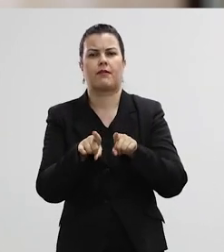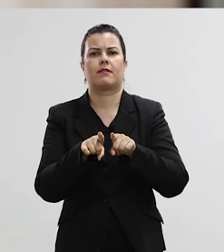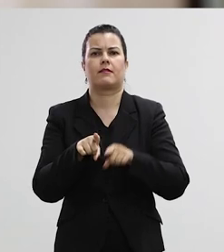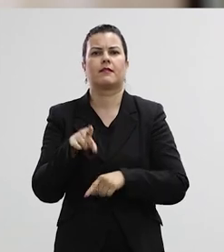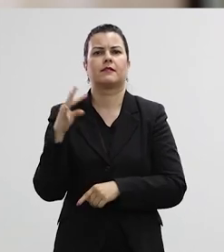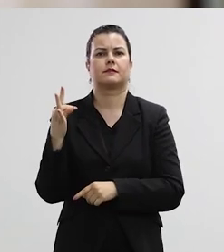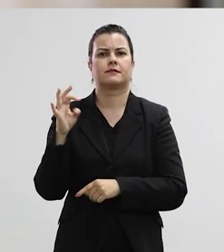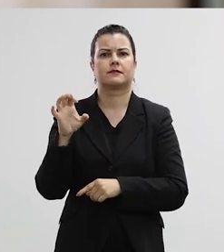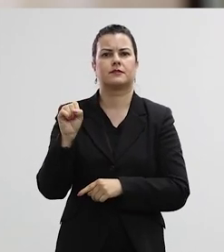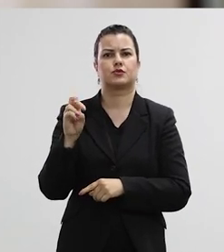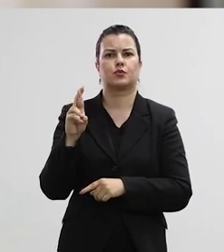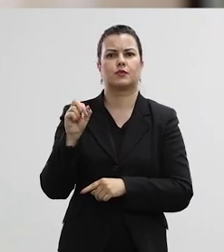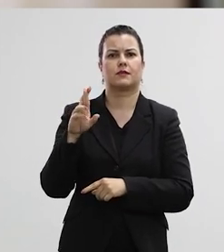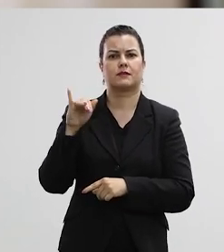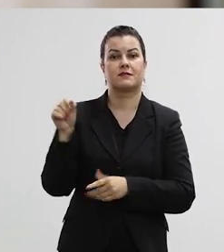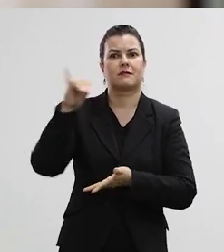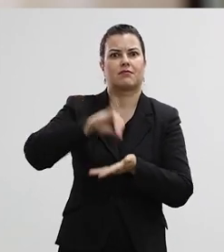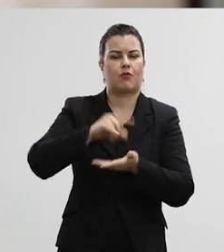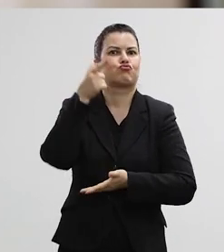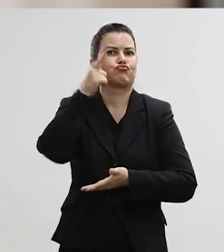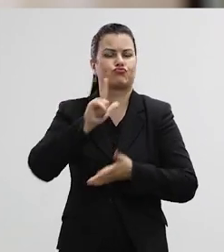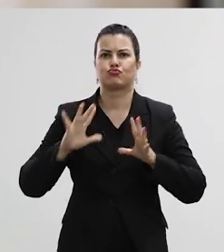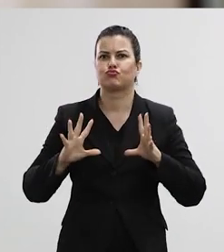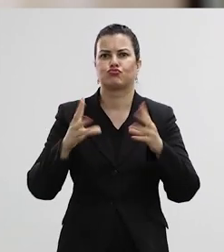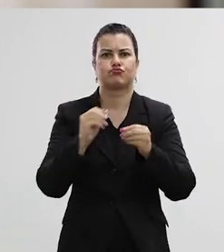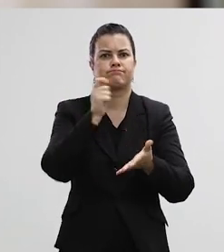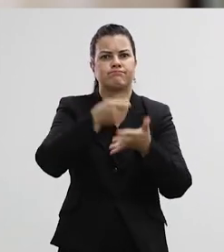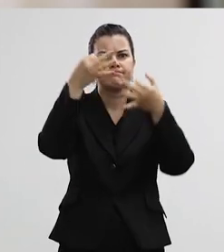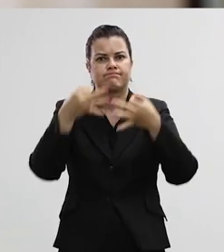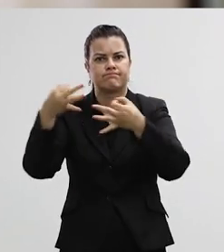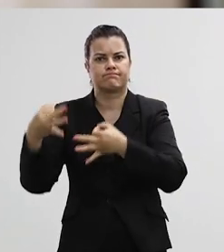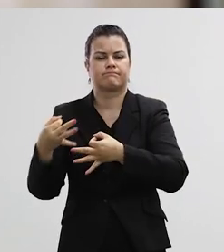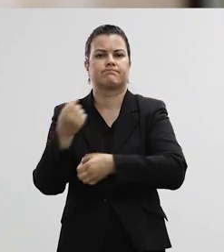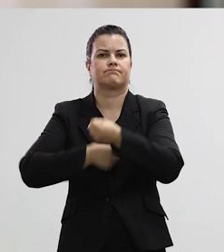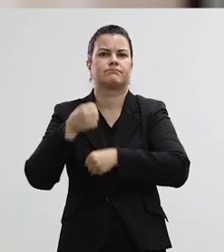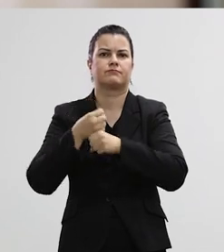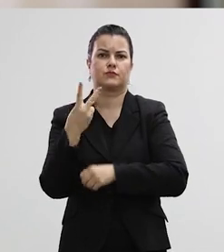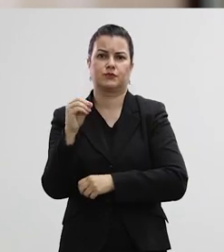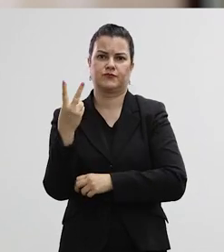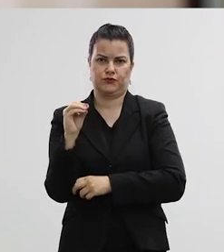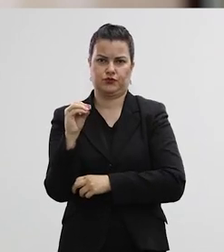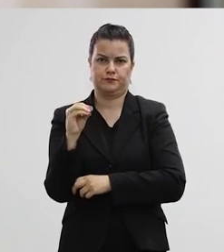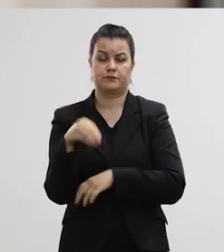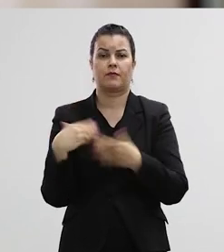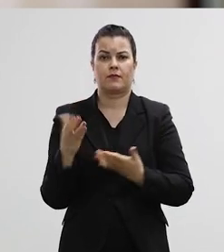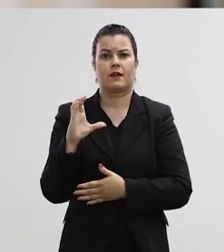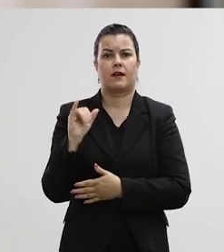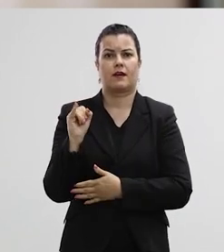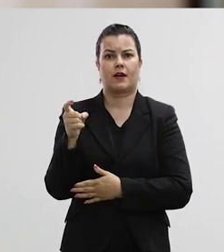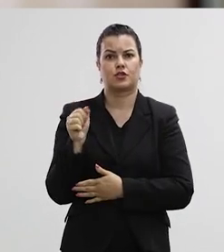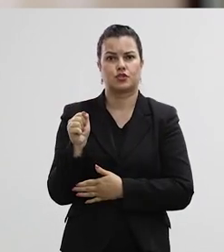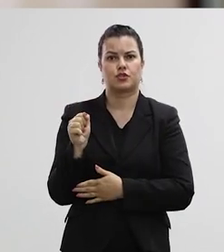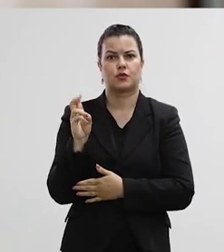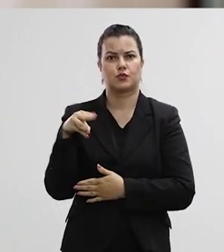fornecedores da tesouraria Central fossem regularizados no final de 2020 o caixa único foi criado há cerca